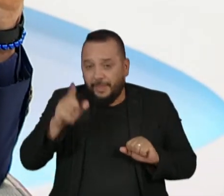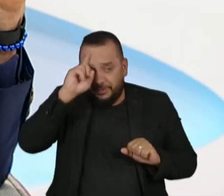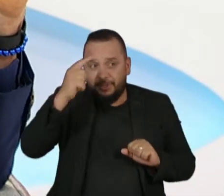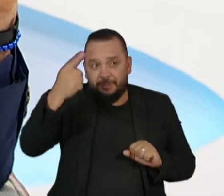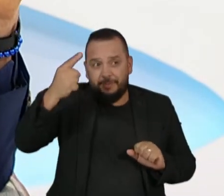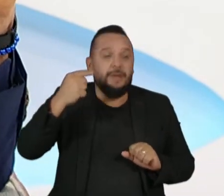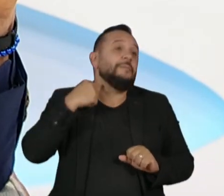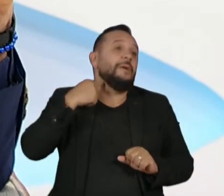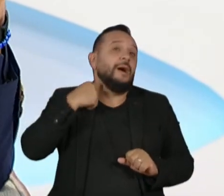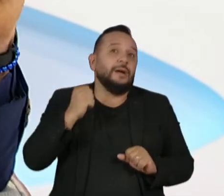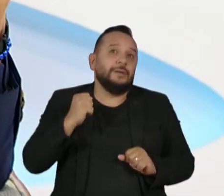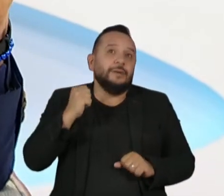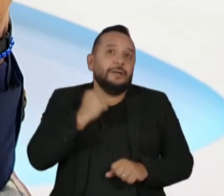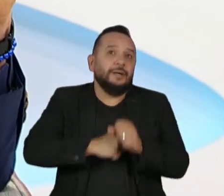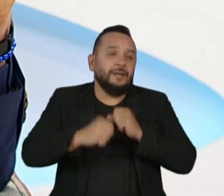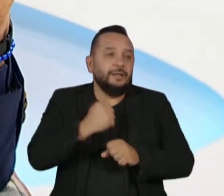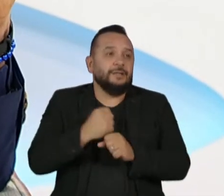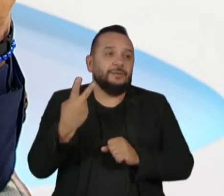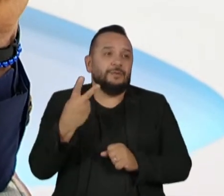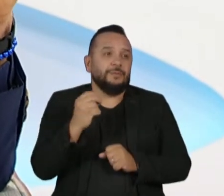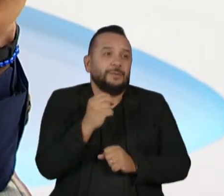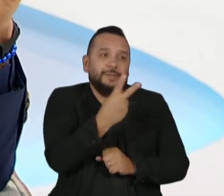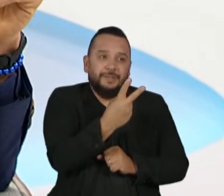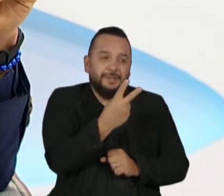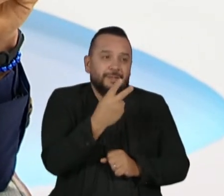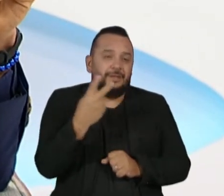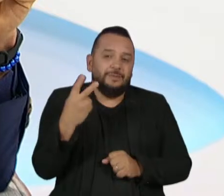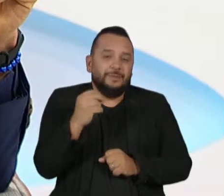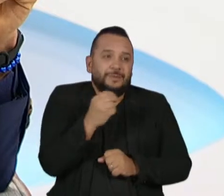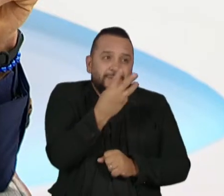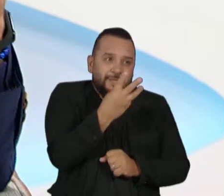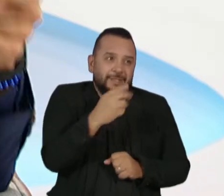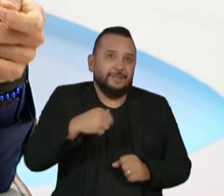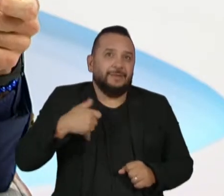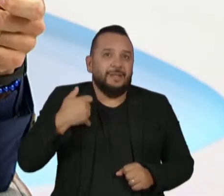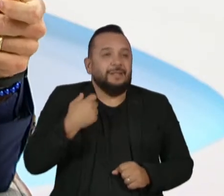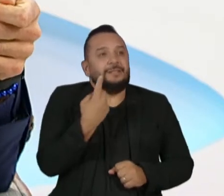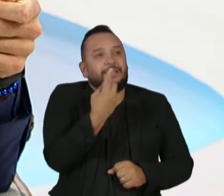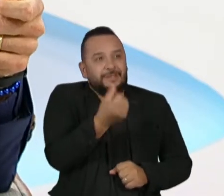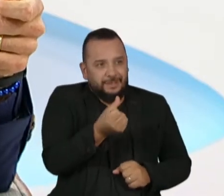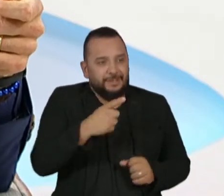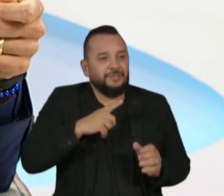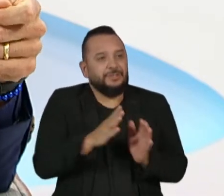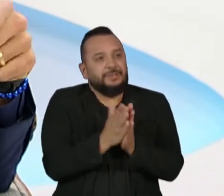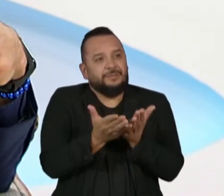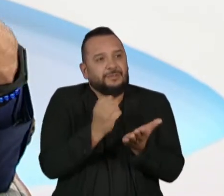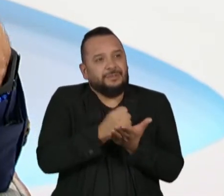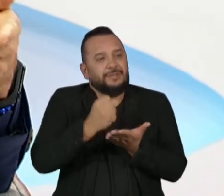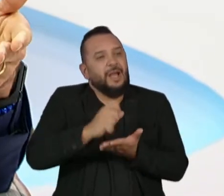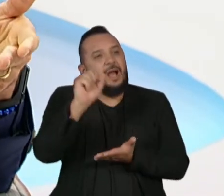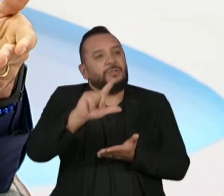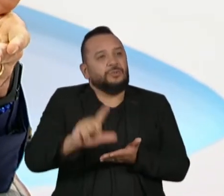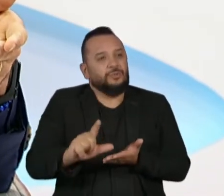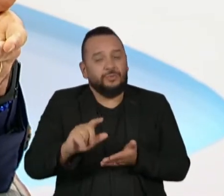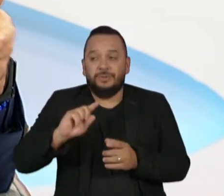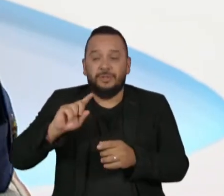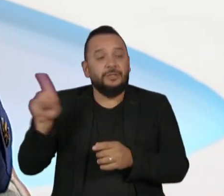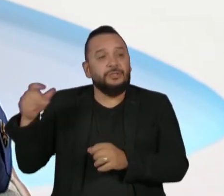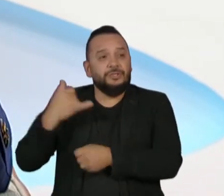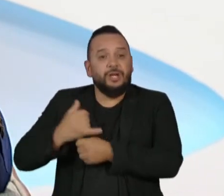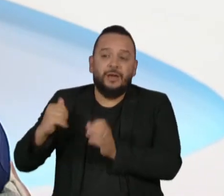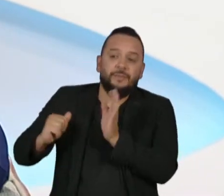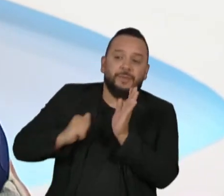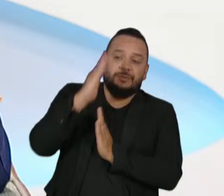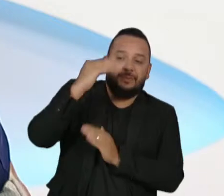de maio de 2003, eu tinha 16 anos de idade e a carteira estava assinada. Eu fui mandado embora